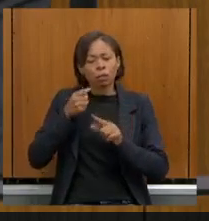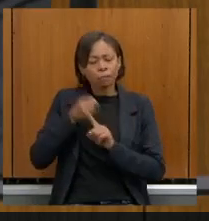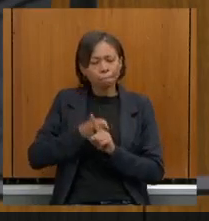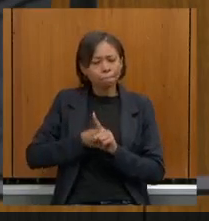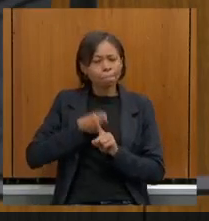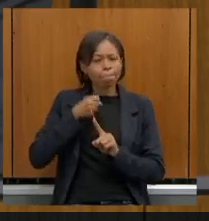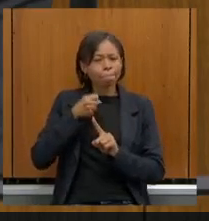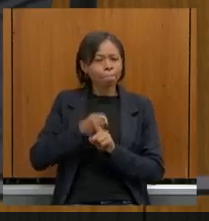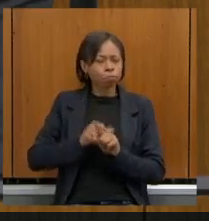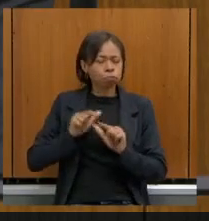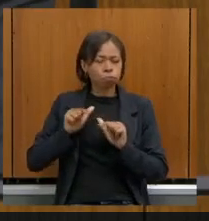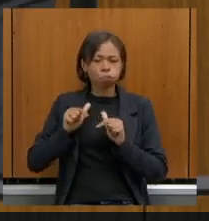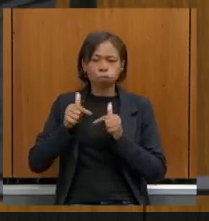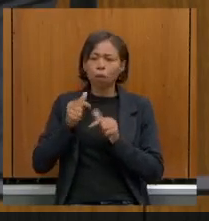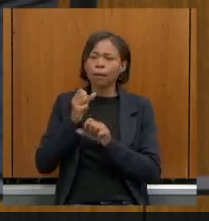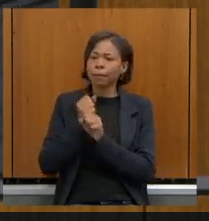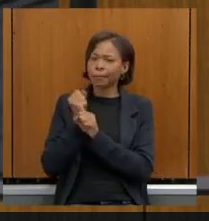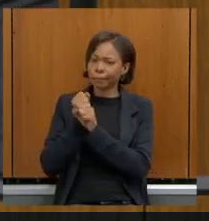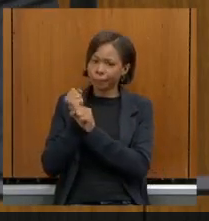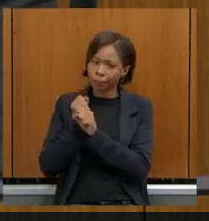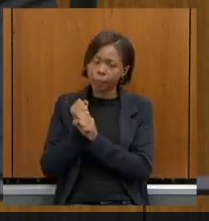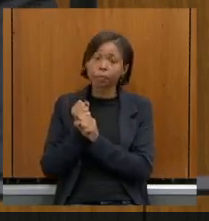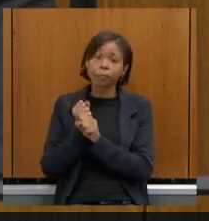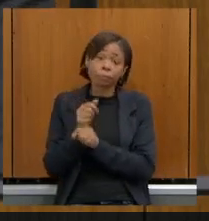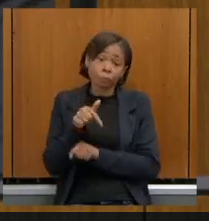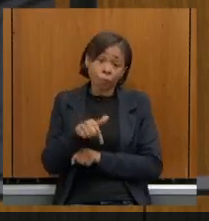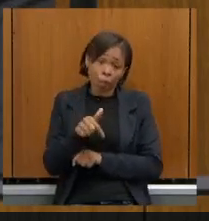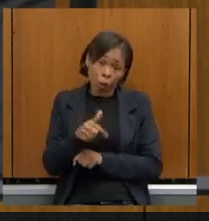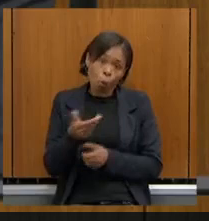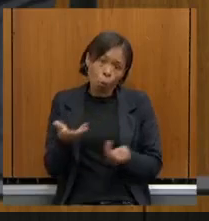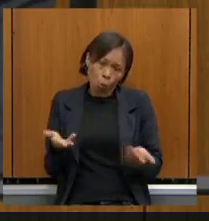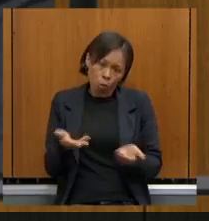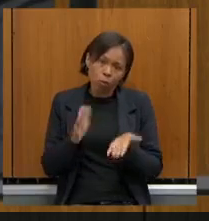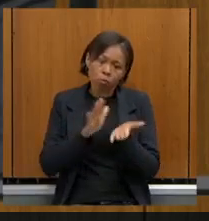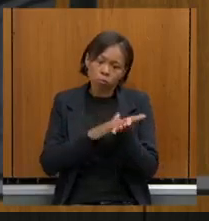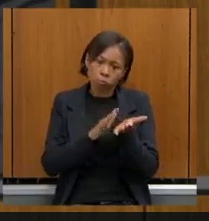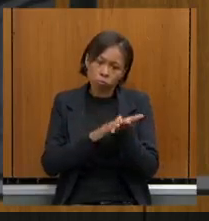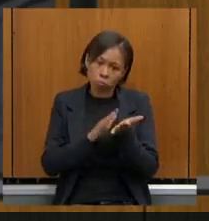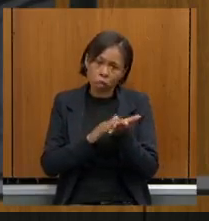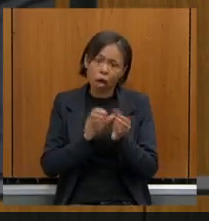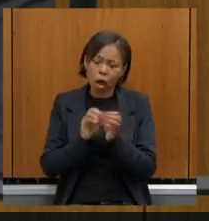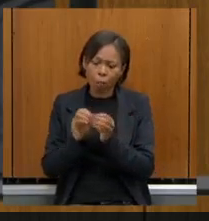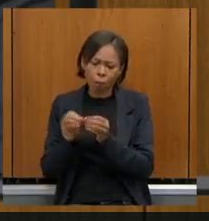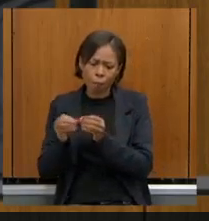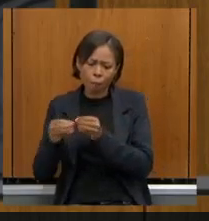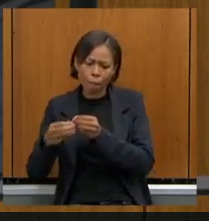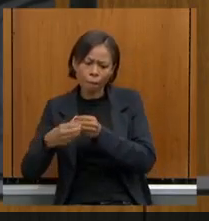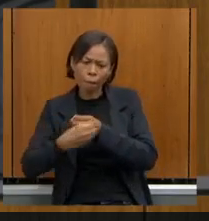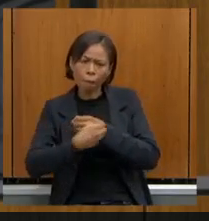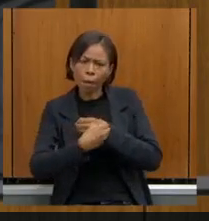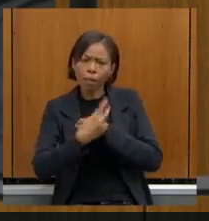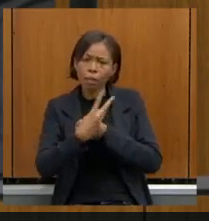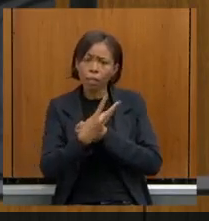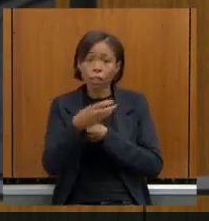aqui deixo parabéns principalmente a população desses 39 municípios que estão muito bem